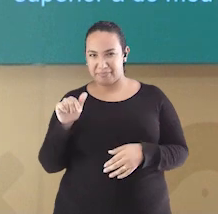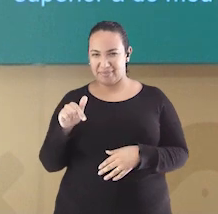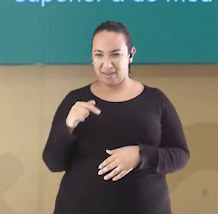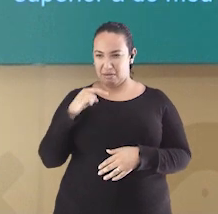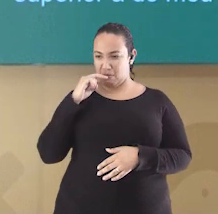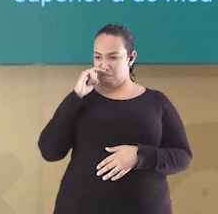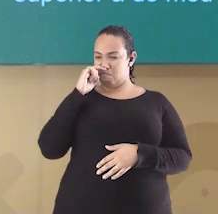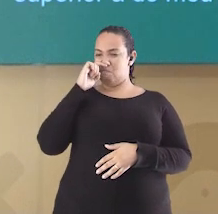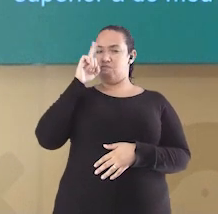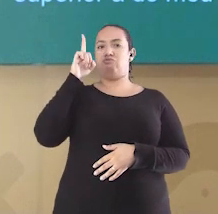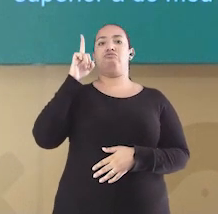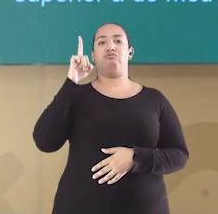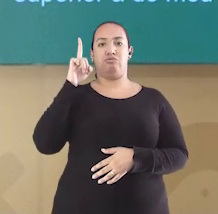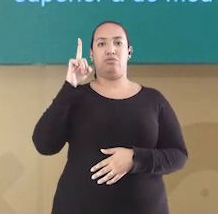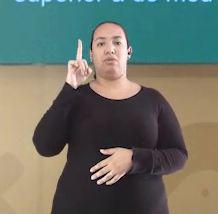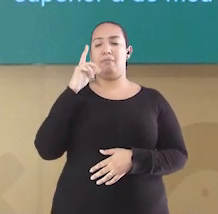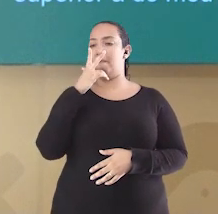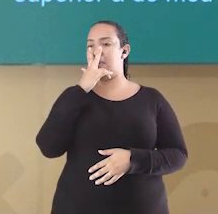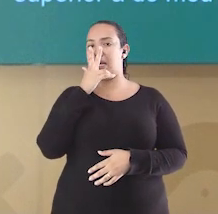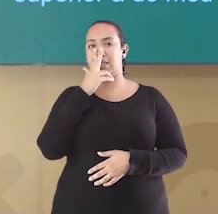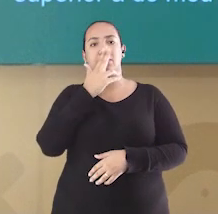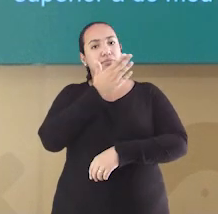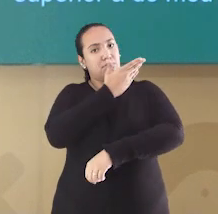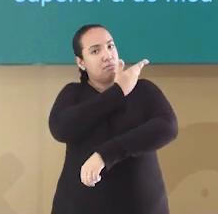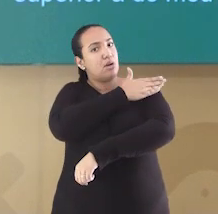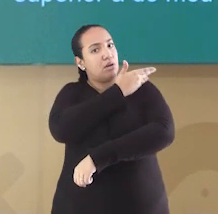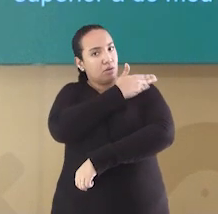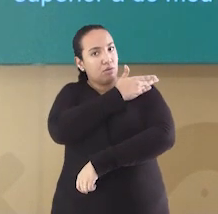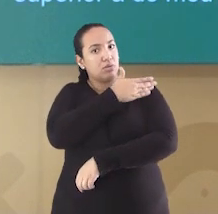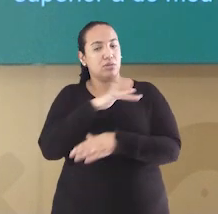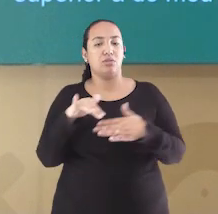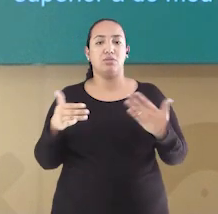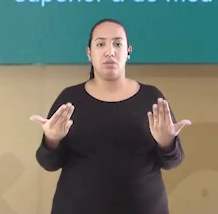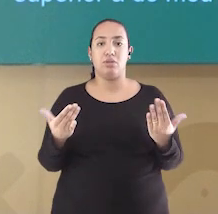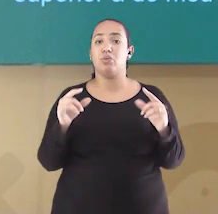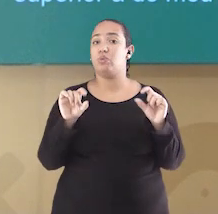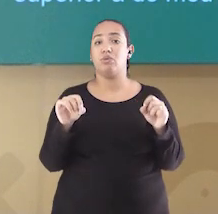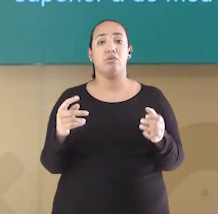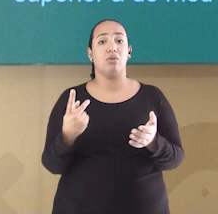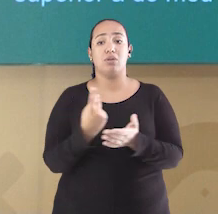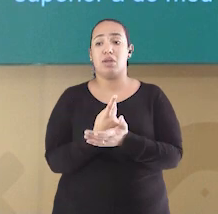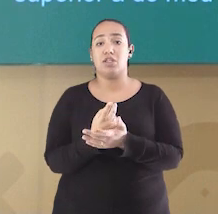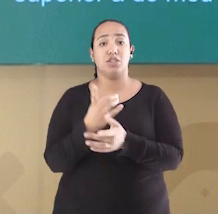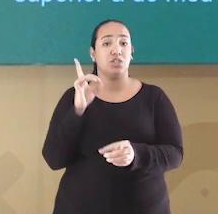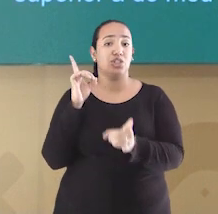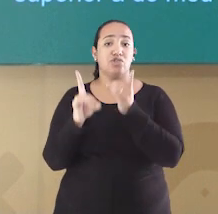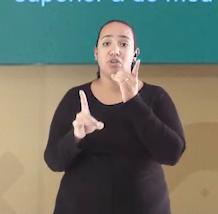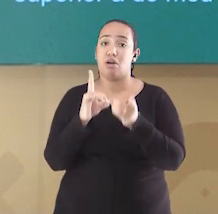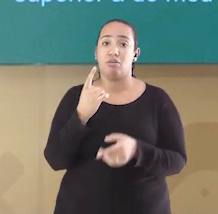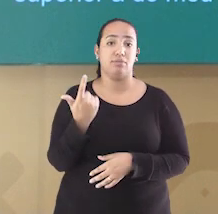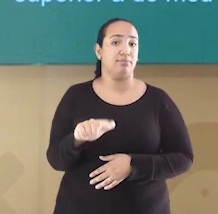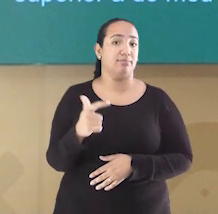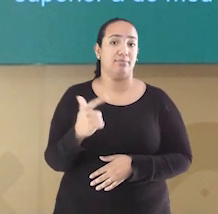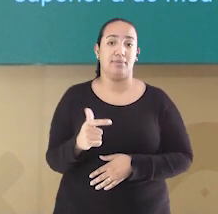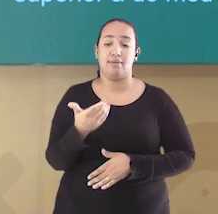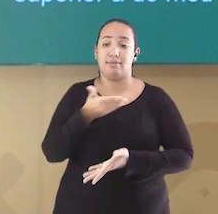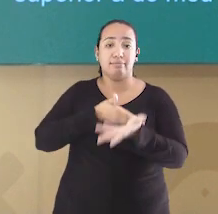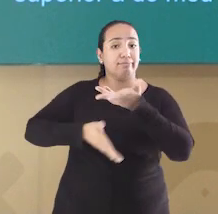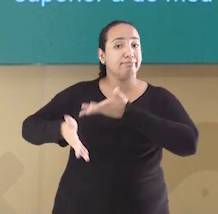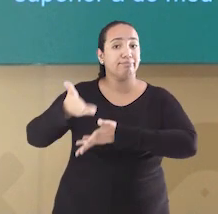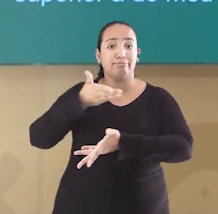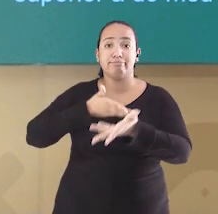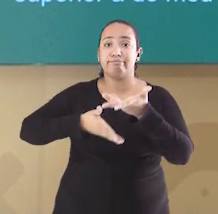arrogância e, em certo sentido, de intolerância mesmo, tornam inviável o diálogo e uma convivência